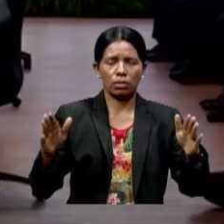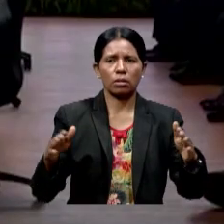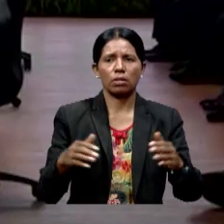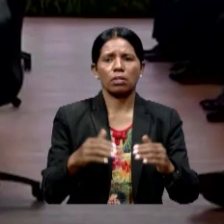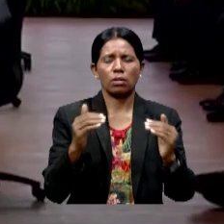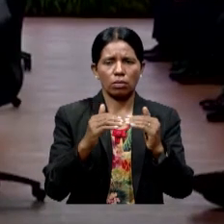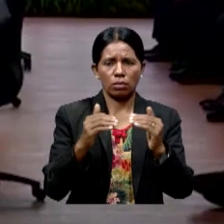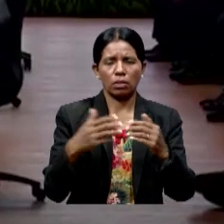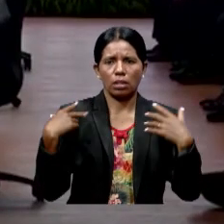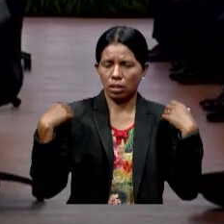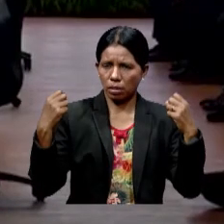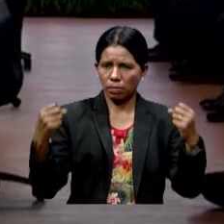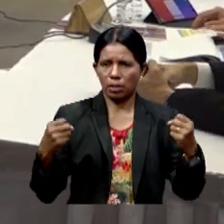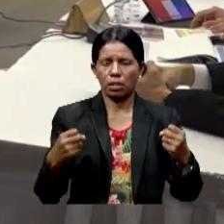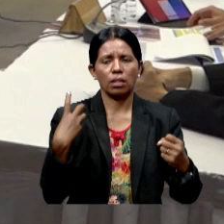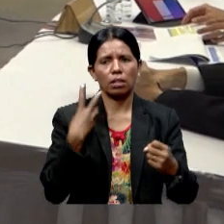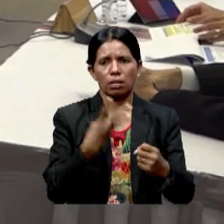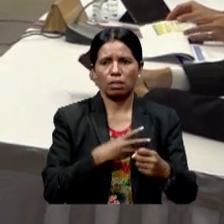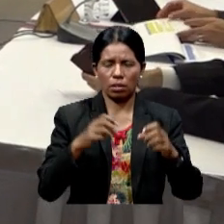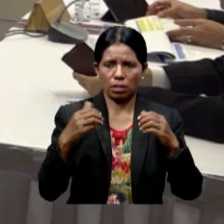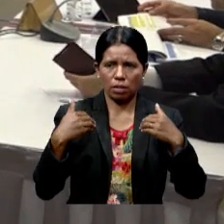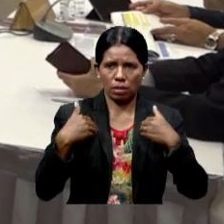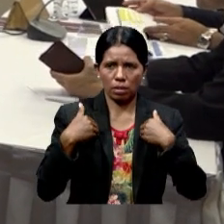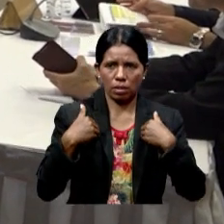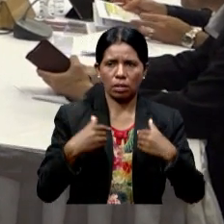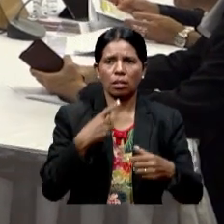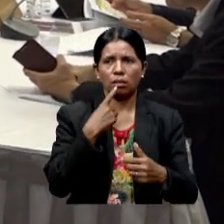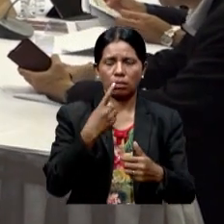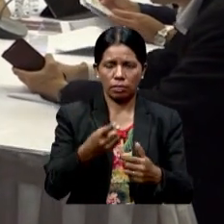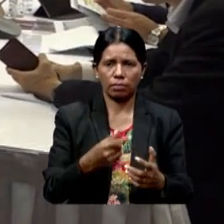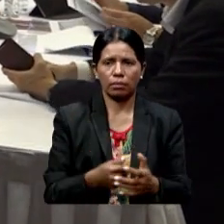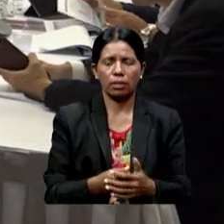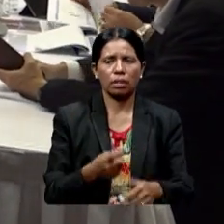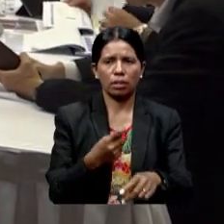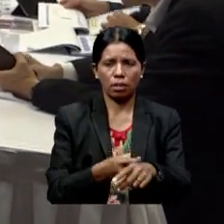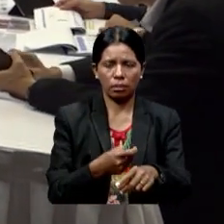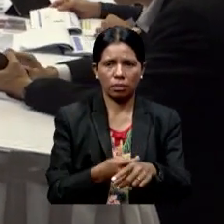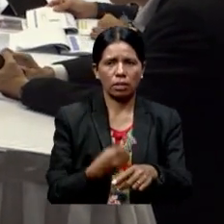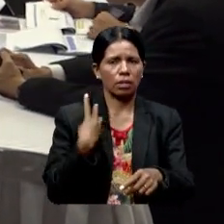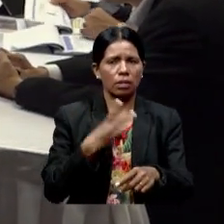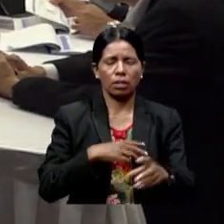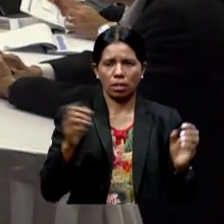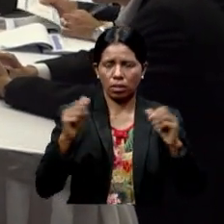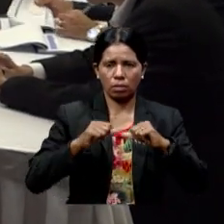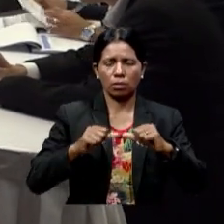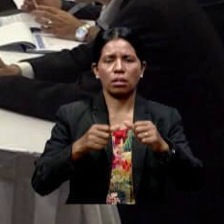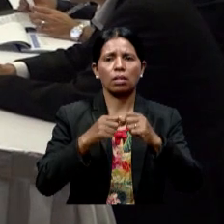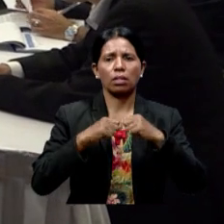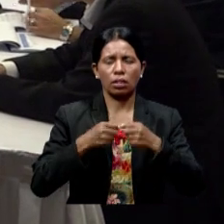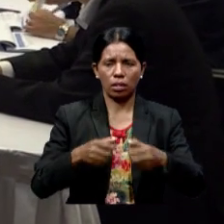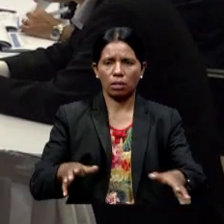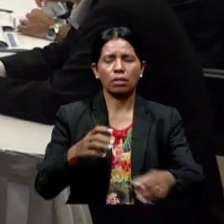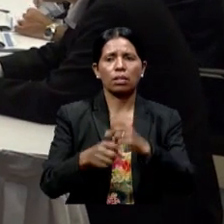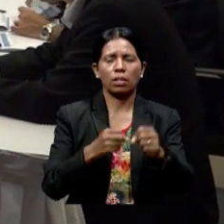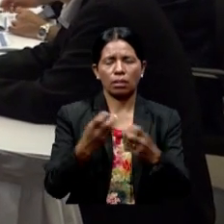bit para ita recupera tempo neve de la continua barak.